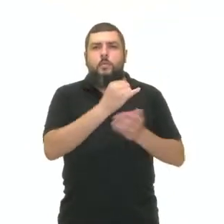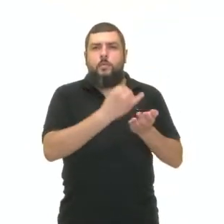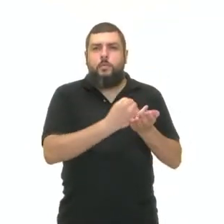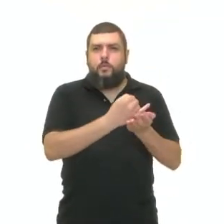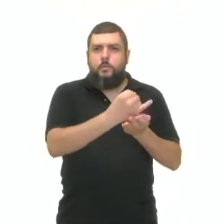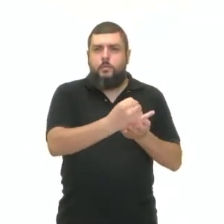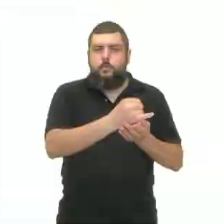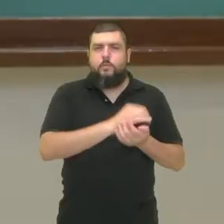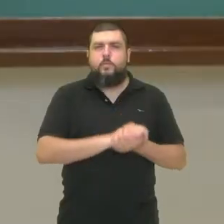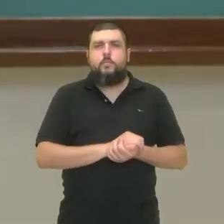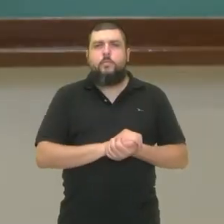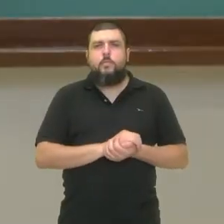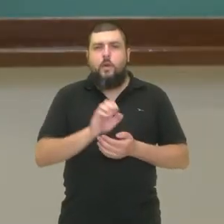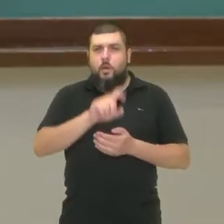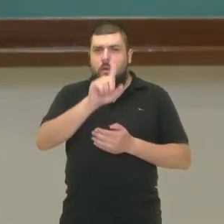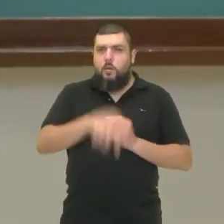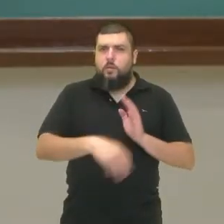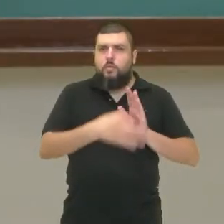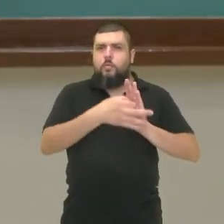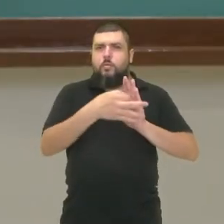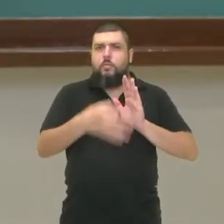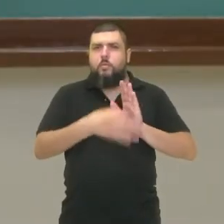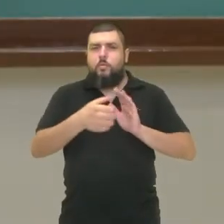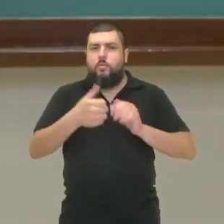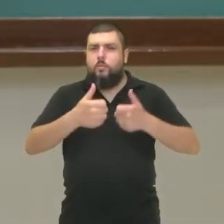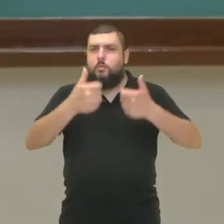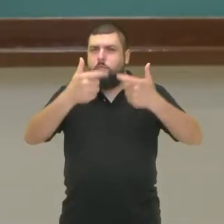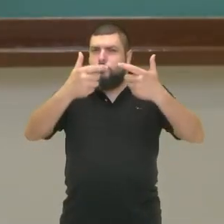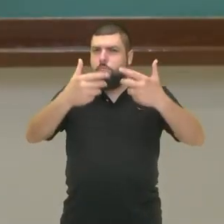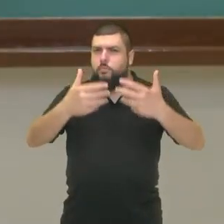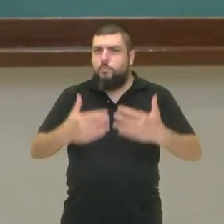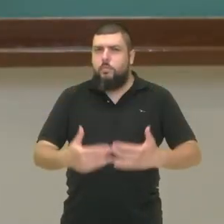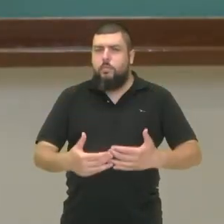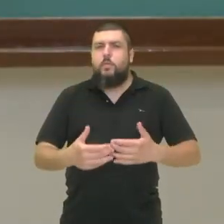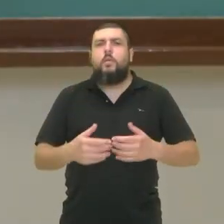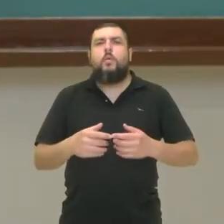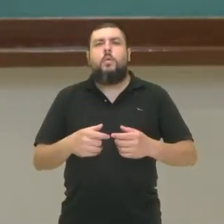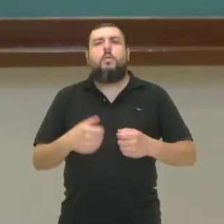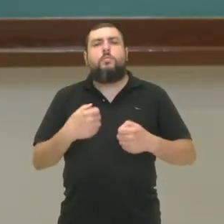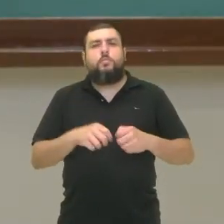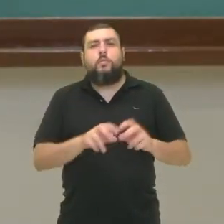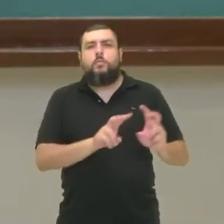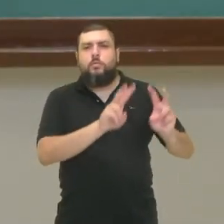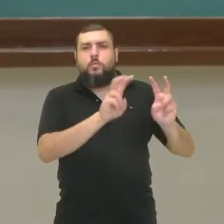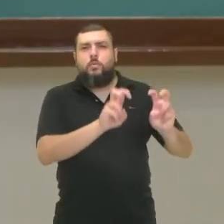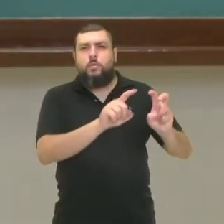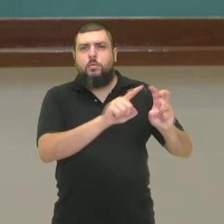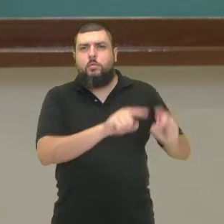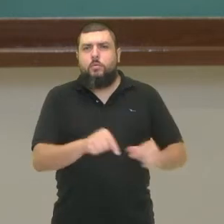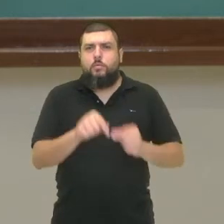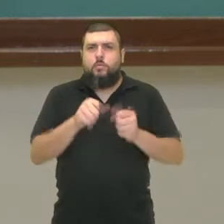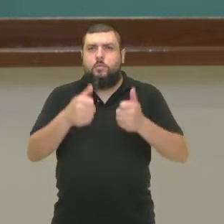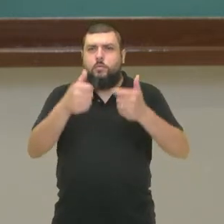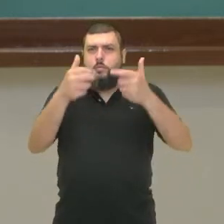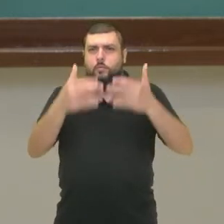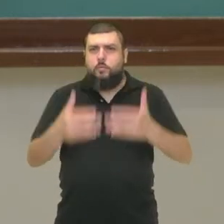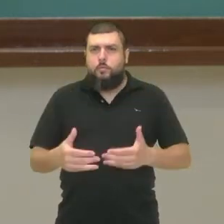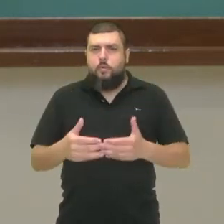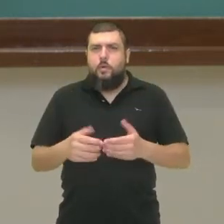é um texto dissertativo argumentativo, você vai argumentar sobre a tese que você propôs. Então, é